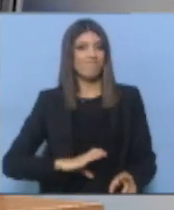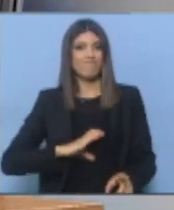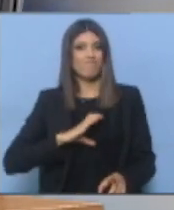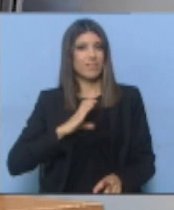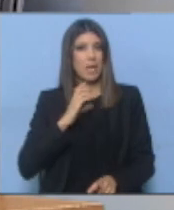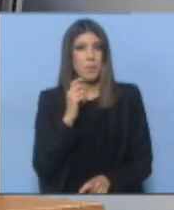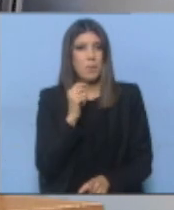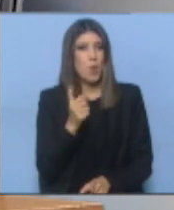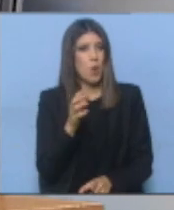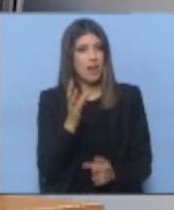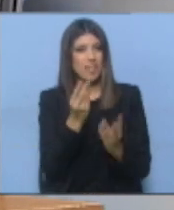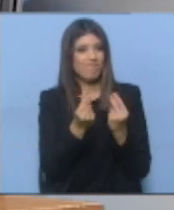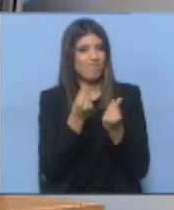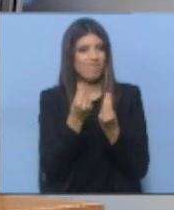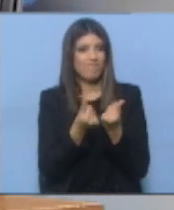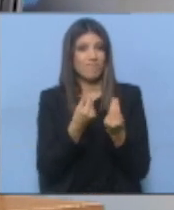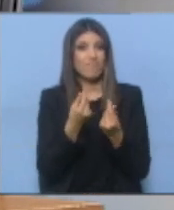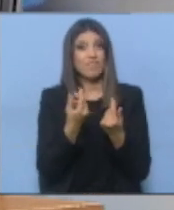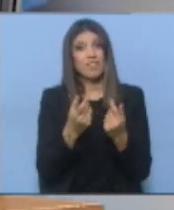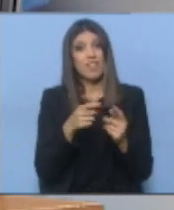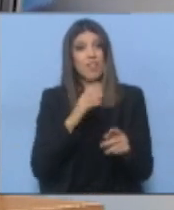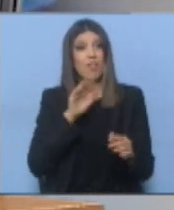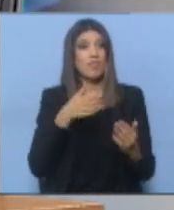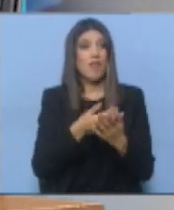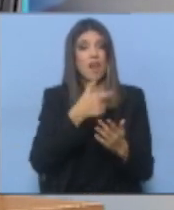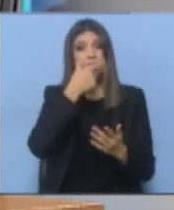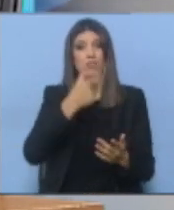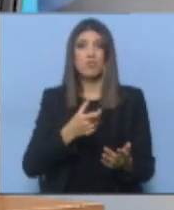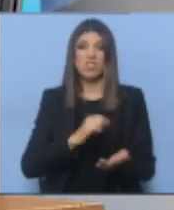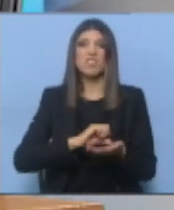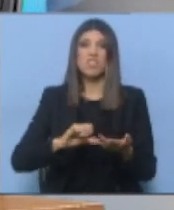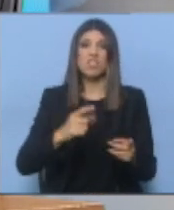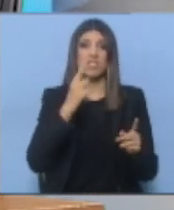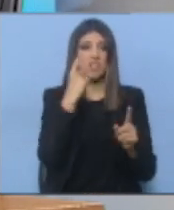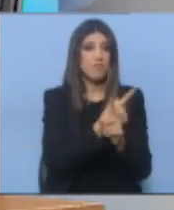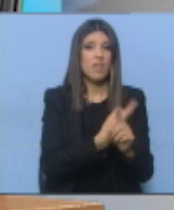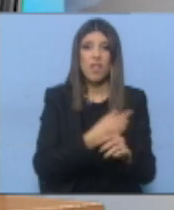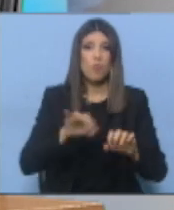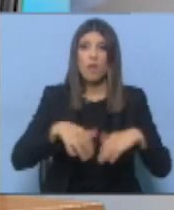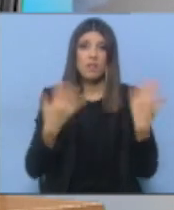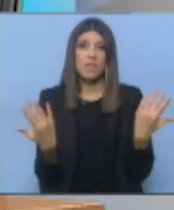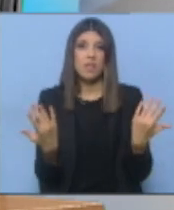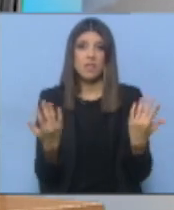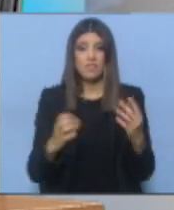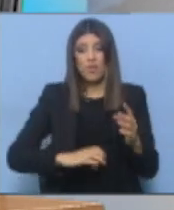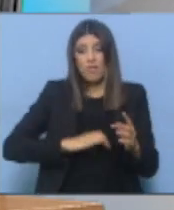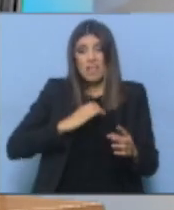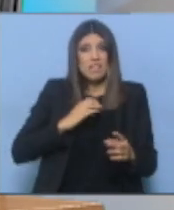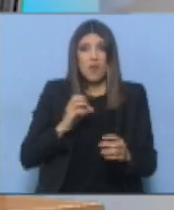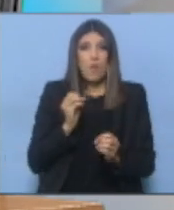que leva a desistir de qualquer atividade e, portanto, são aspectos que relevam.